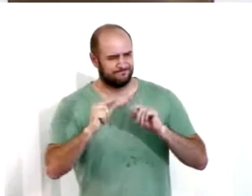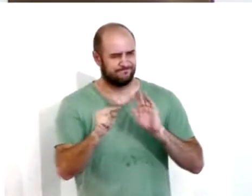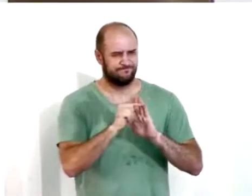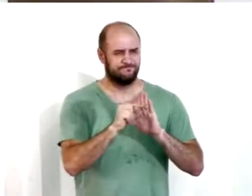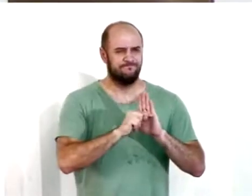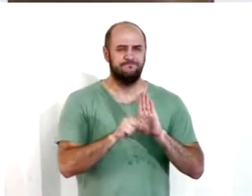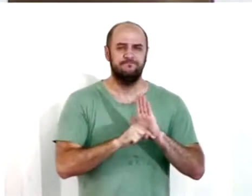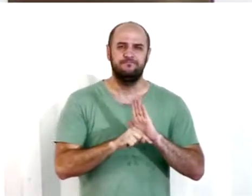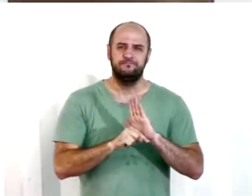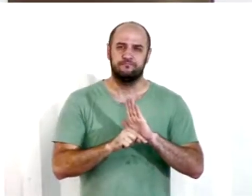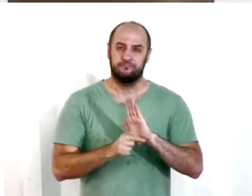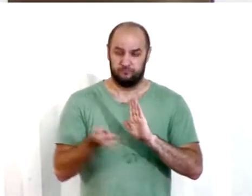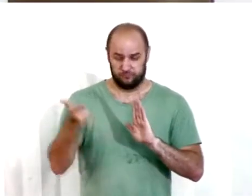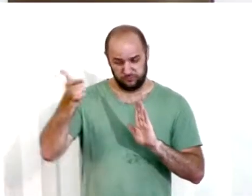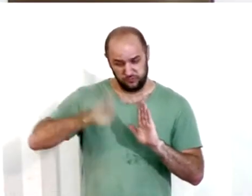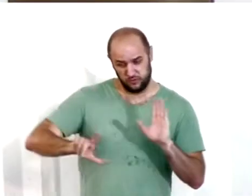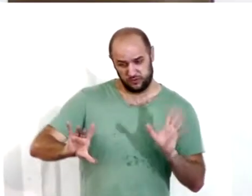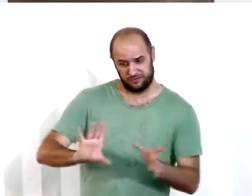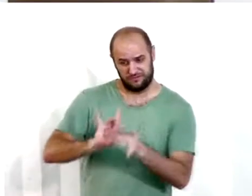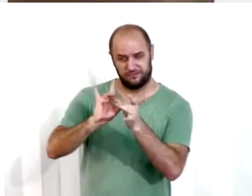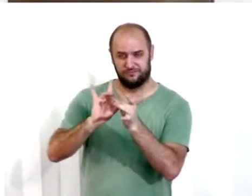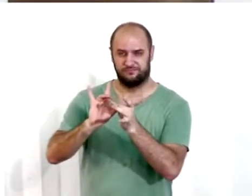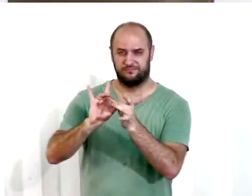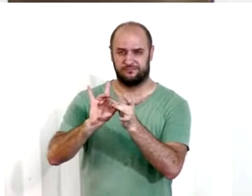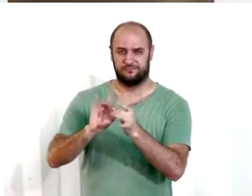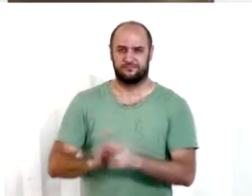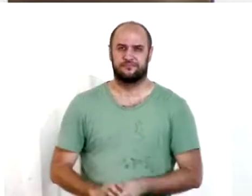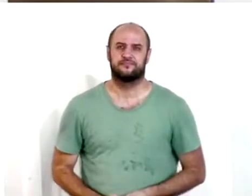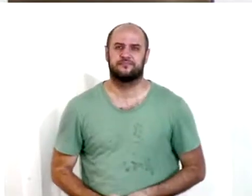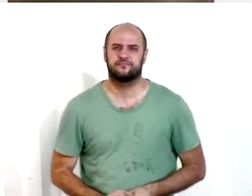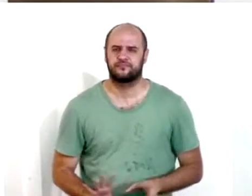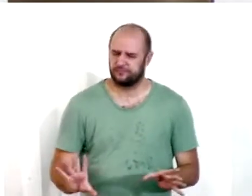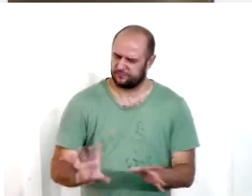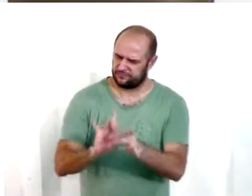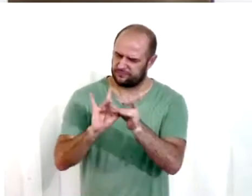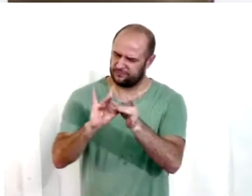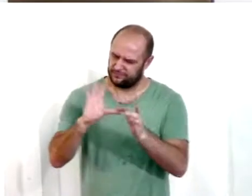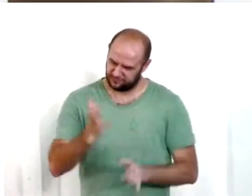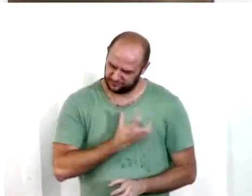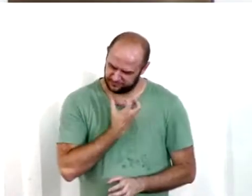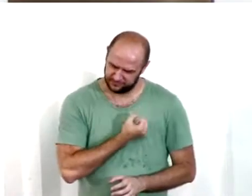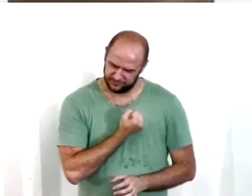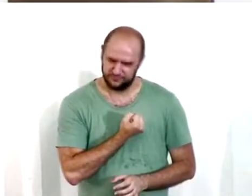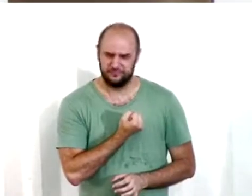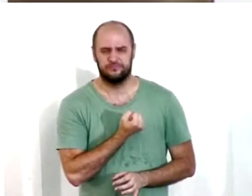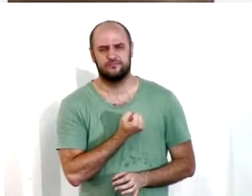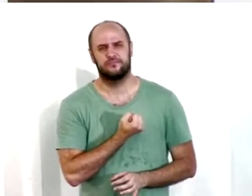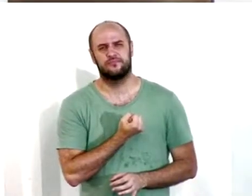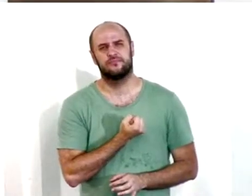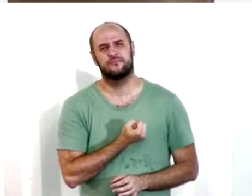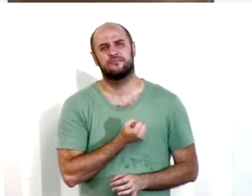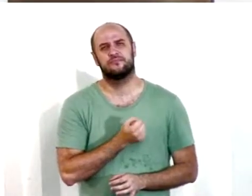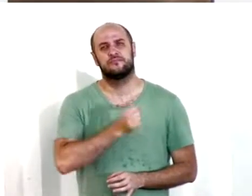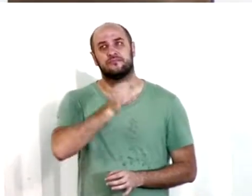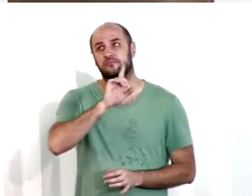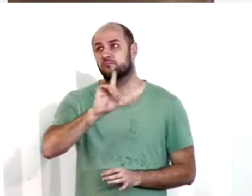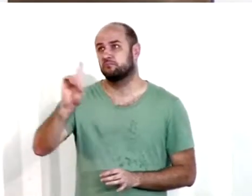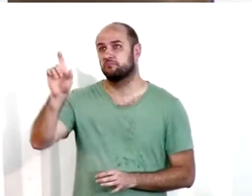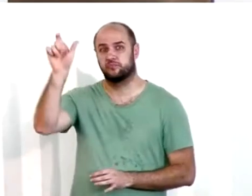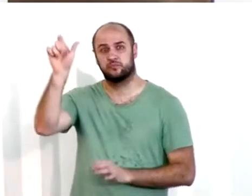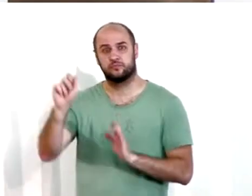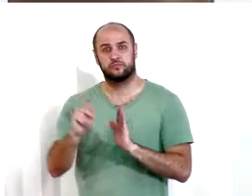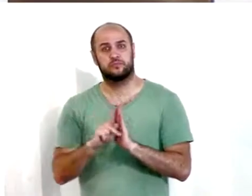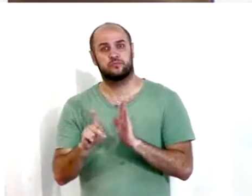pacto, uma outra aliança. Uma aliança de redenção, que Ele promulga